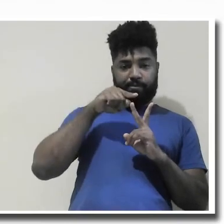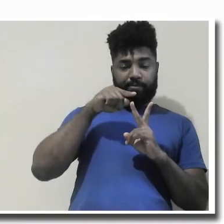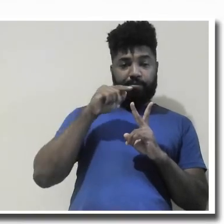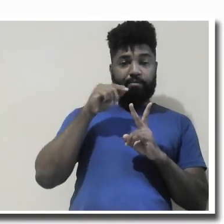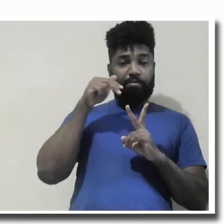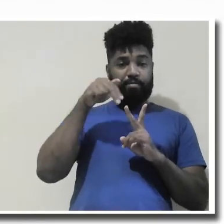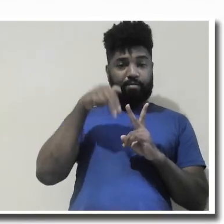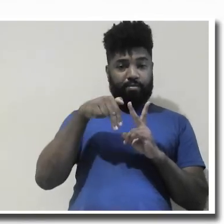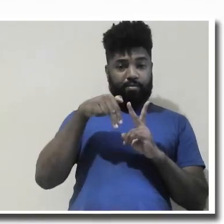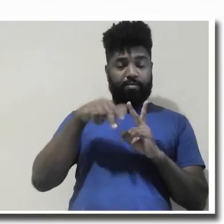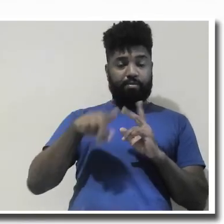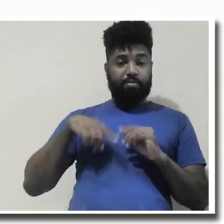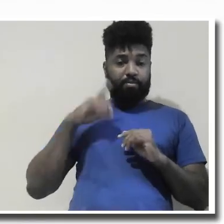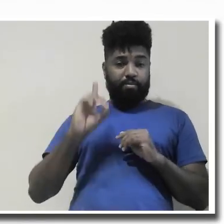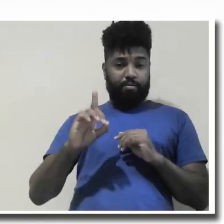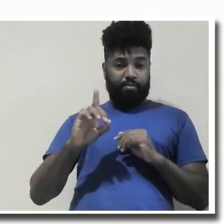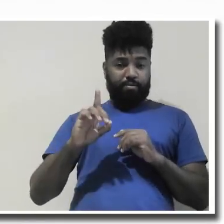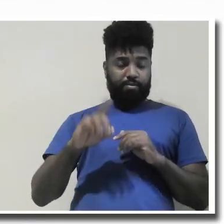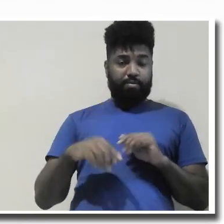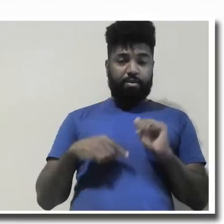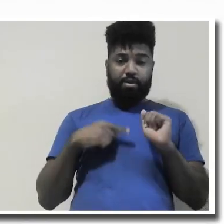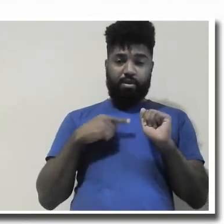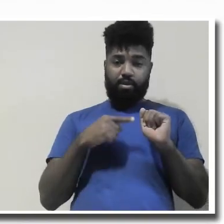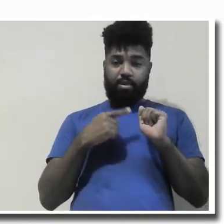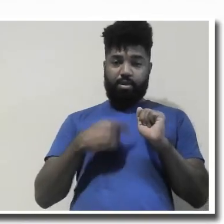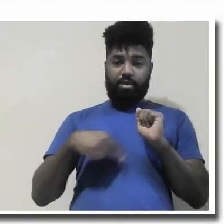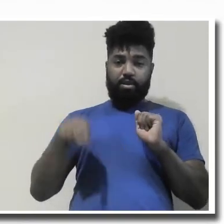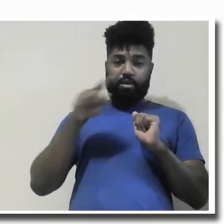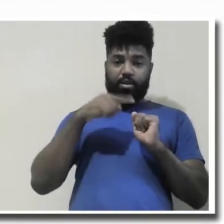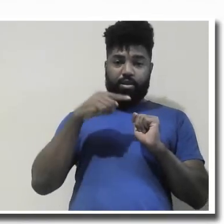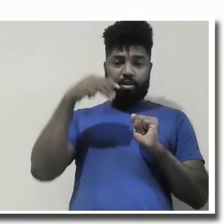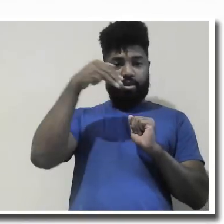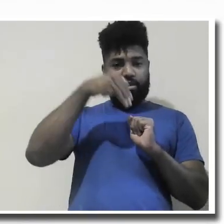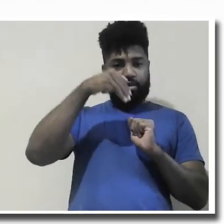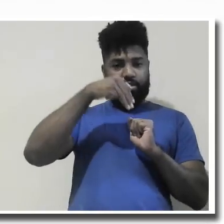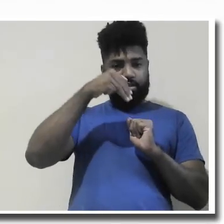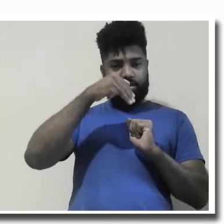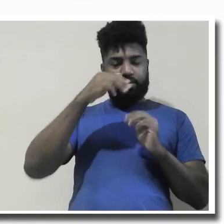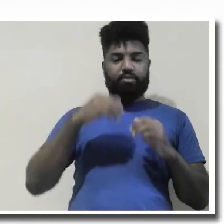NP de A elevado a MP.